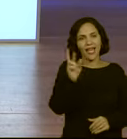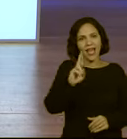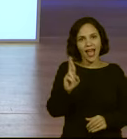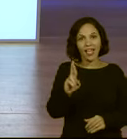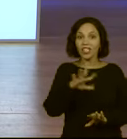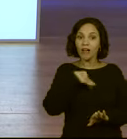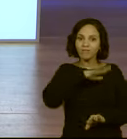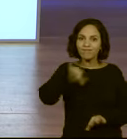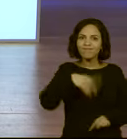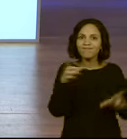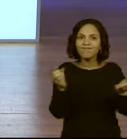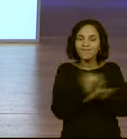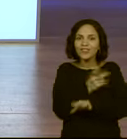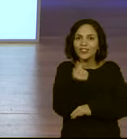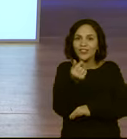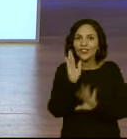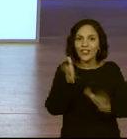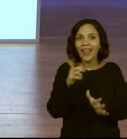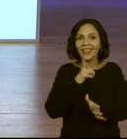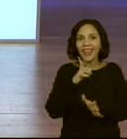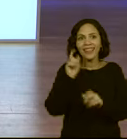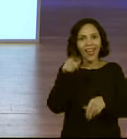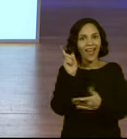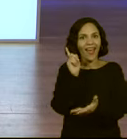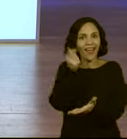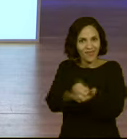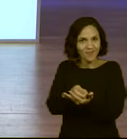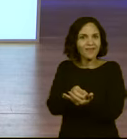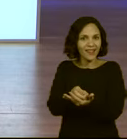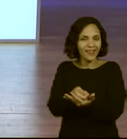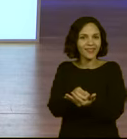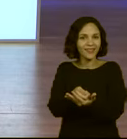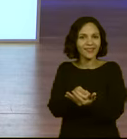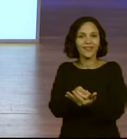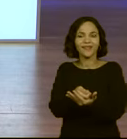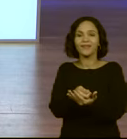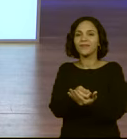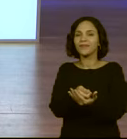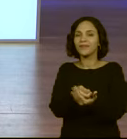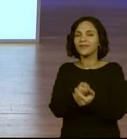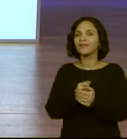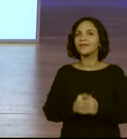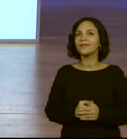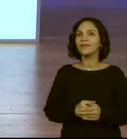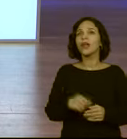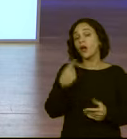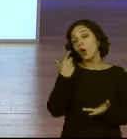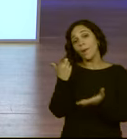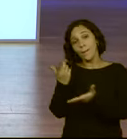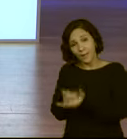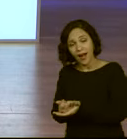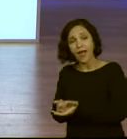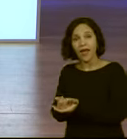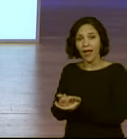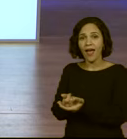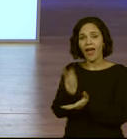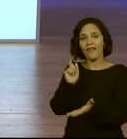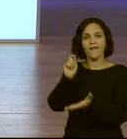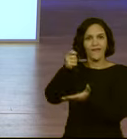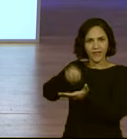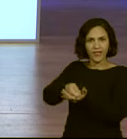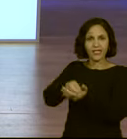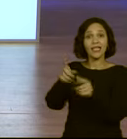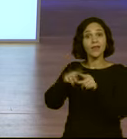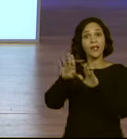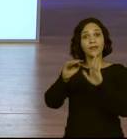meses ter uns 1500 para para comprar um fraco para comprar à vista